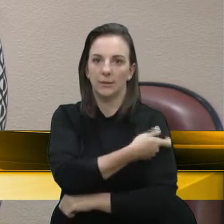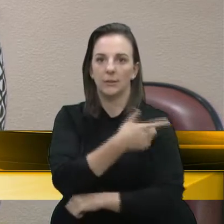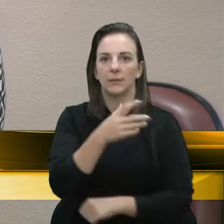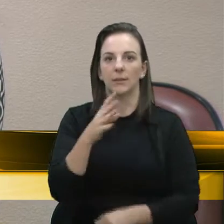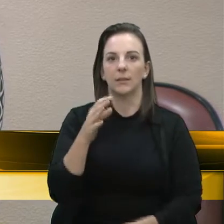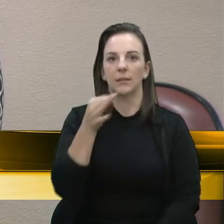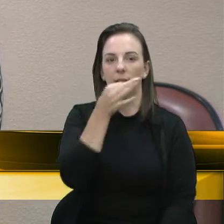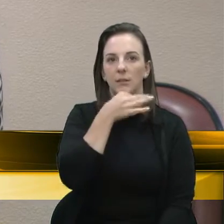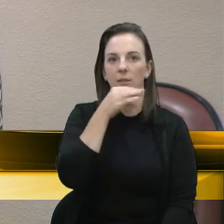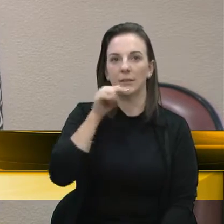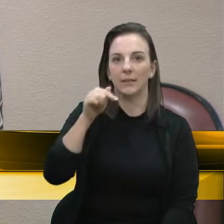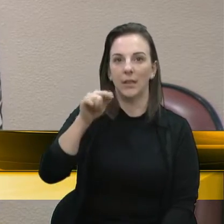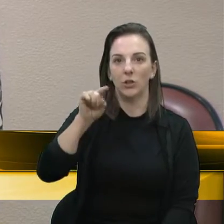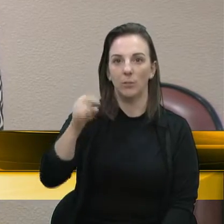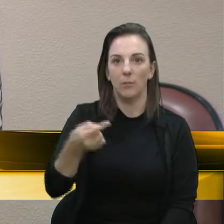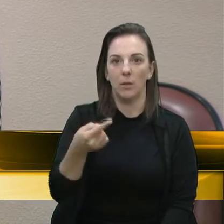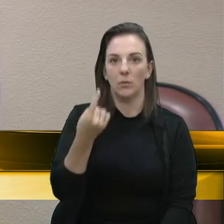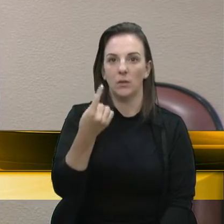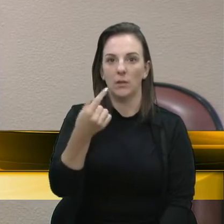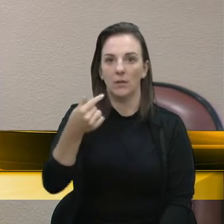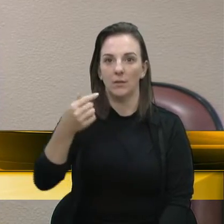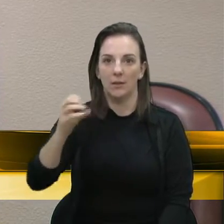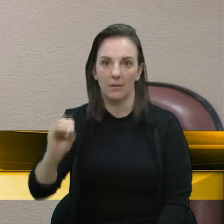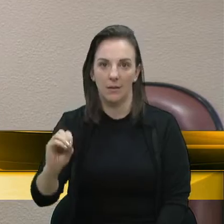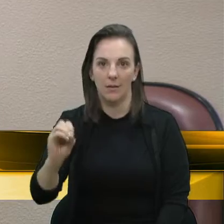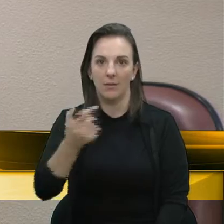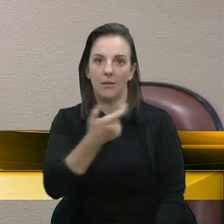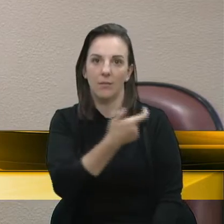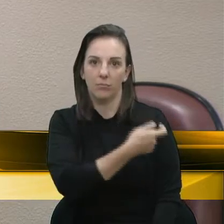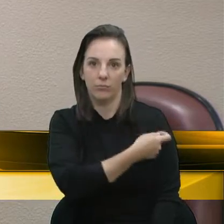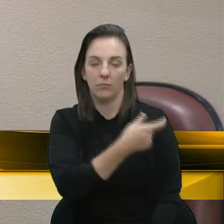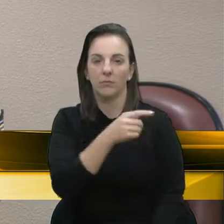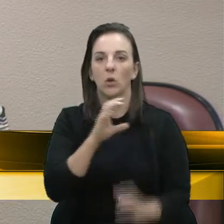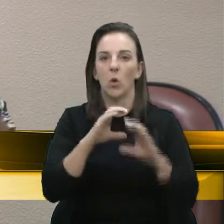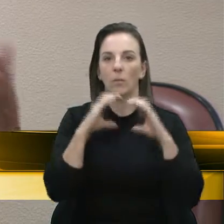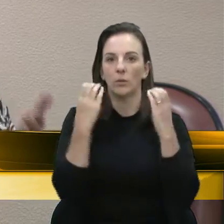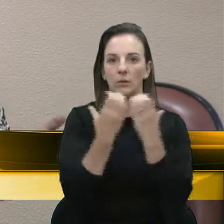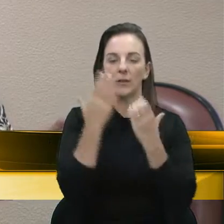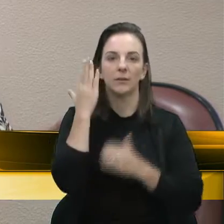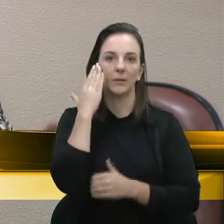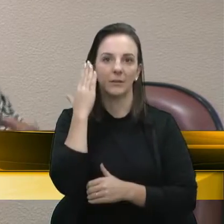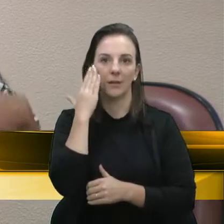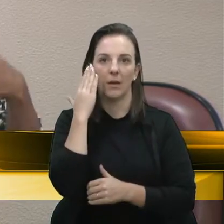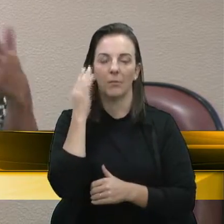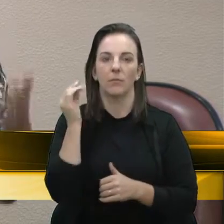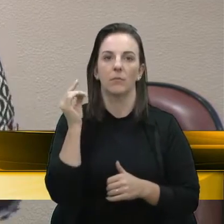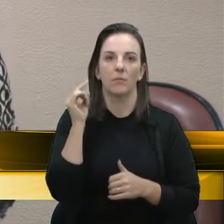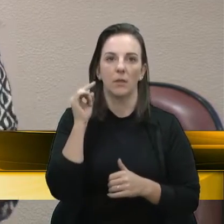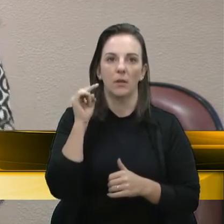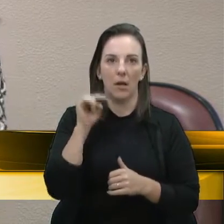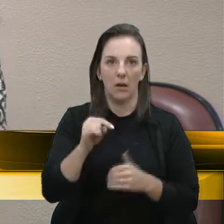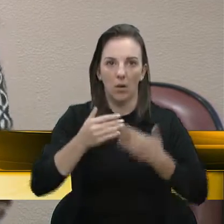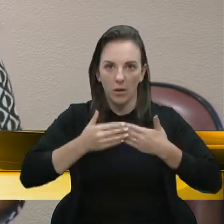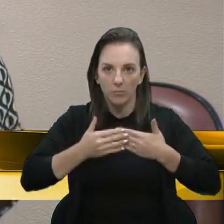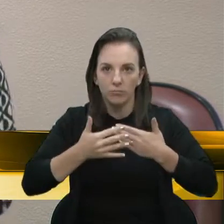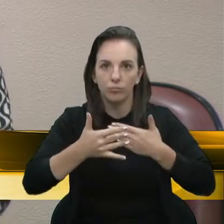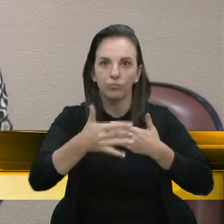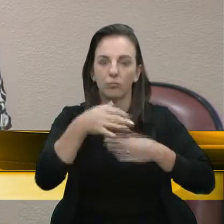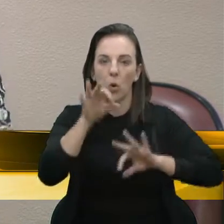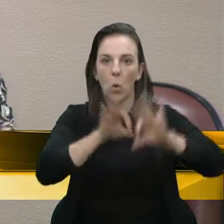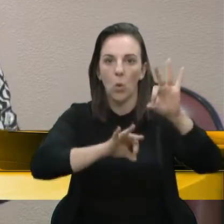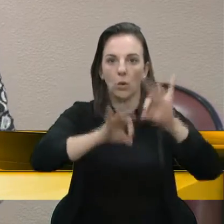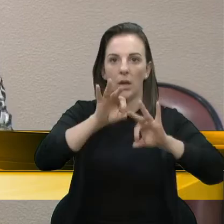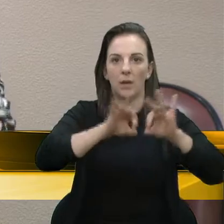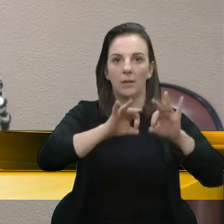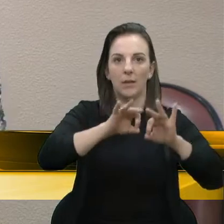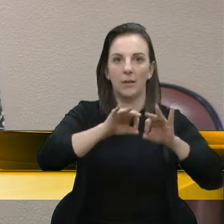7.170 doses. Importante que a nossa comunidade saiba que, então, a partir disso, começa a organização dos drive-thrus